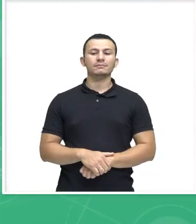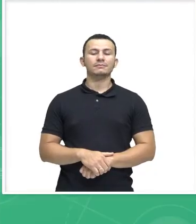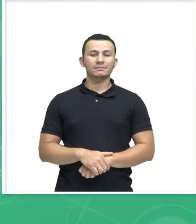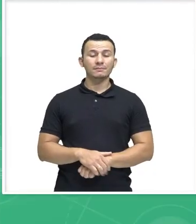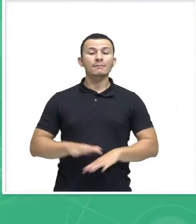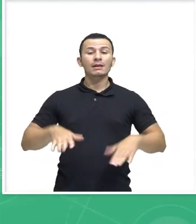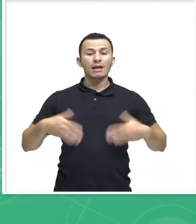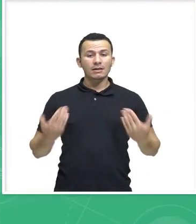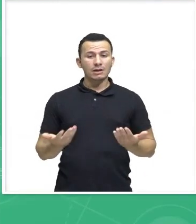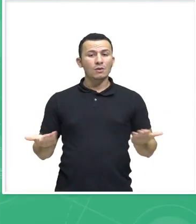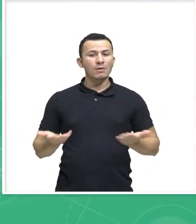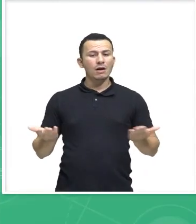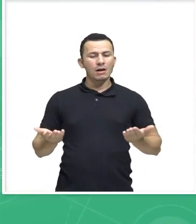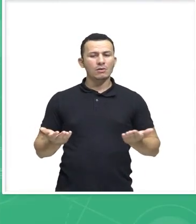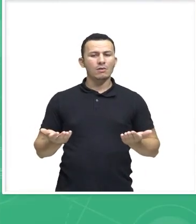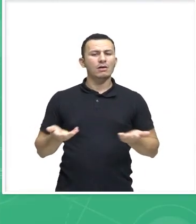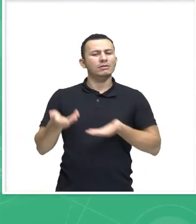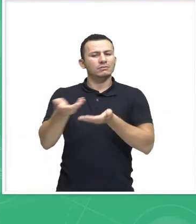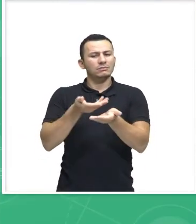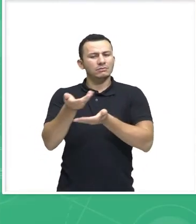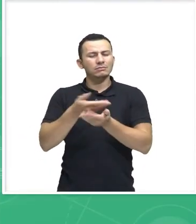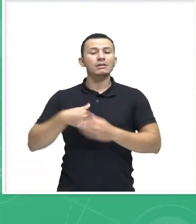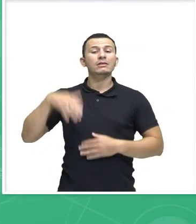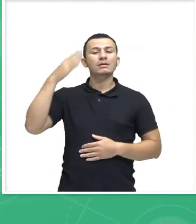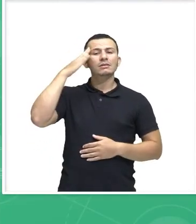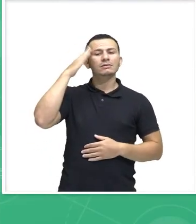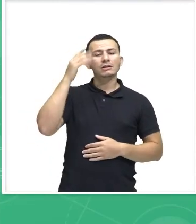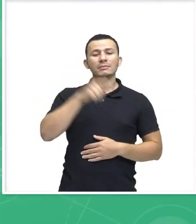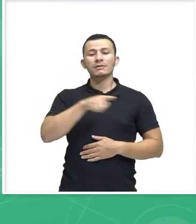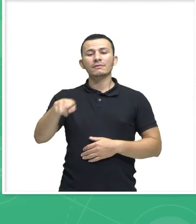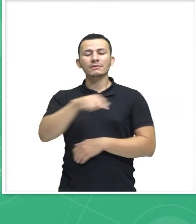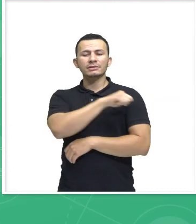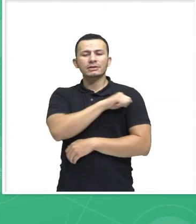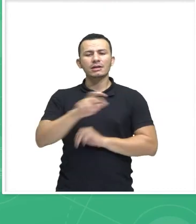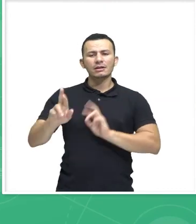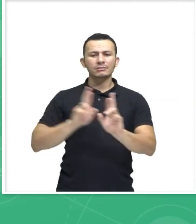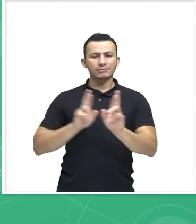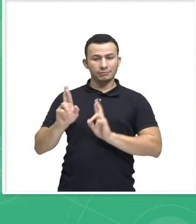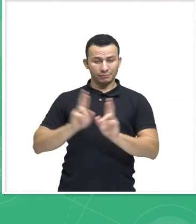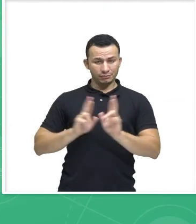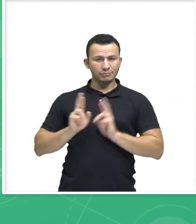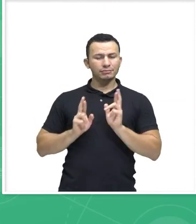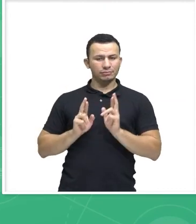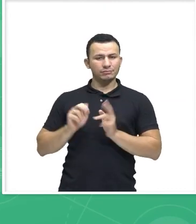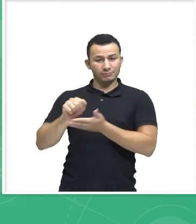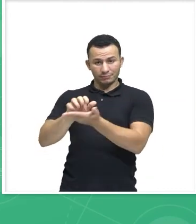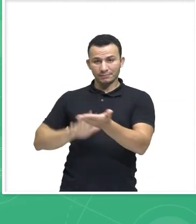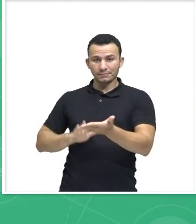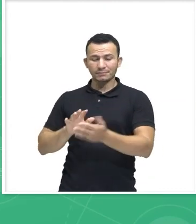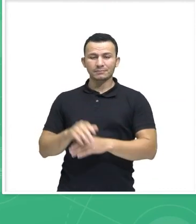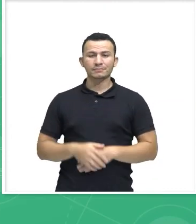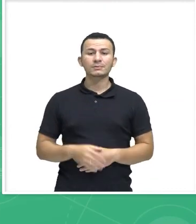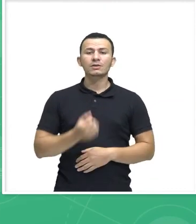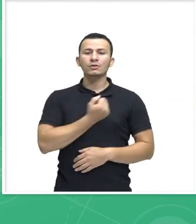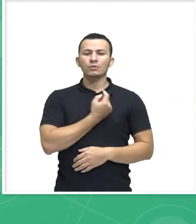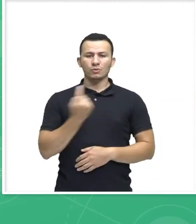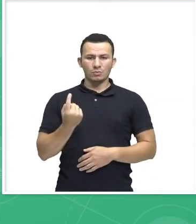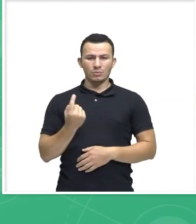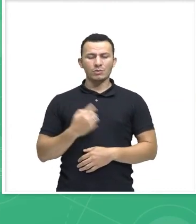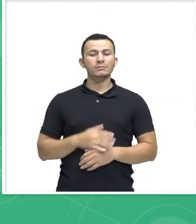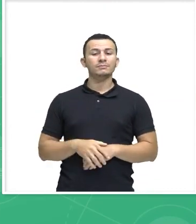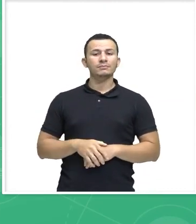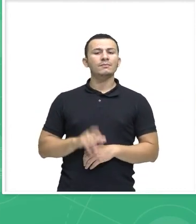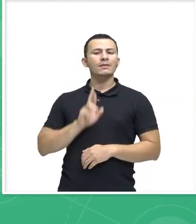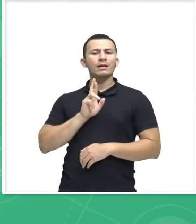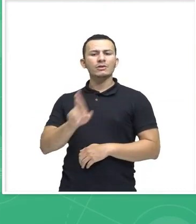muito bem Chegou o momento da gente conferir as respostas aí das nossas atividades Adele vamos lá para nossa primeira questão a